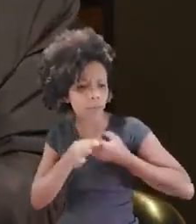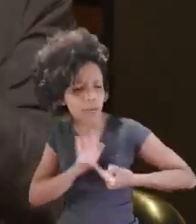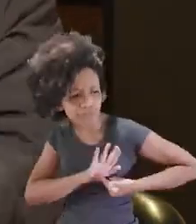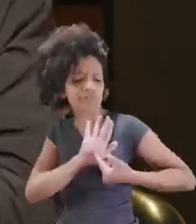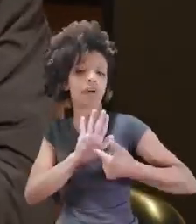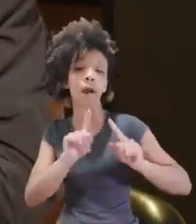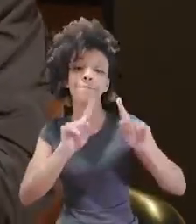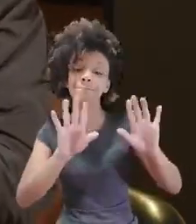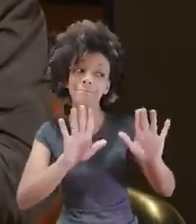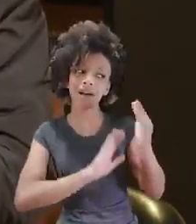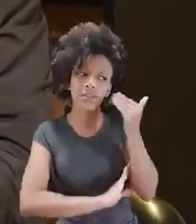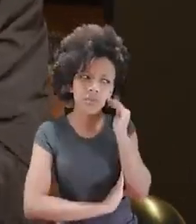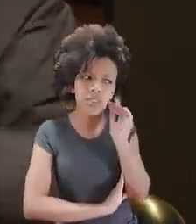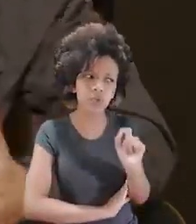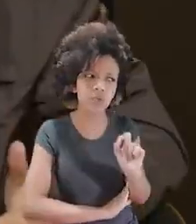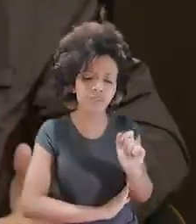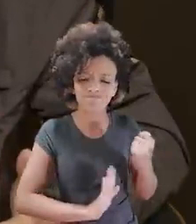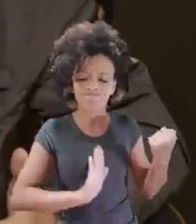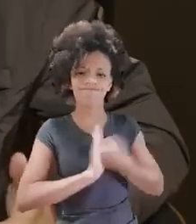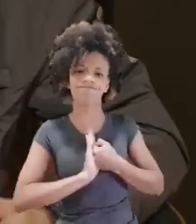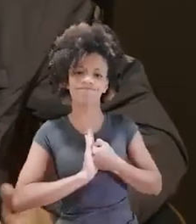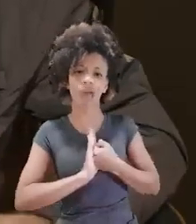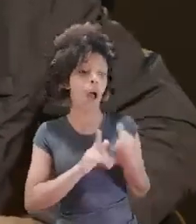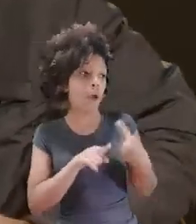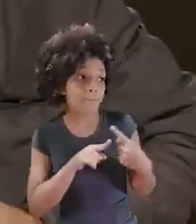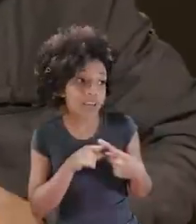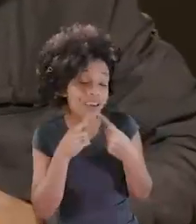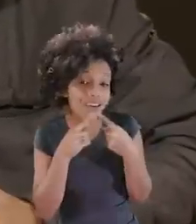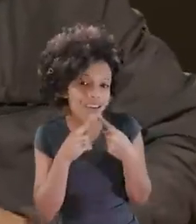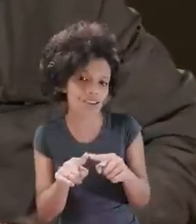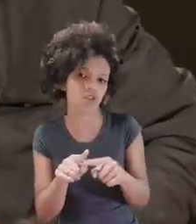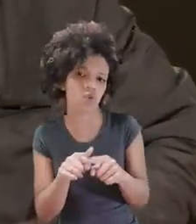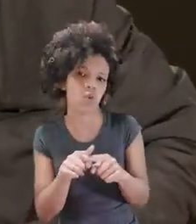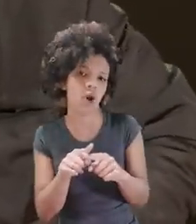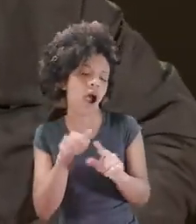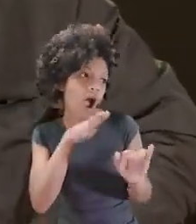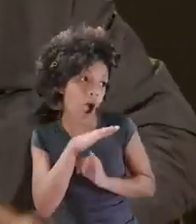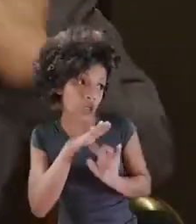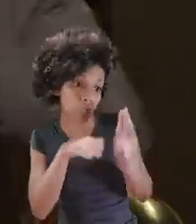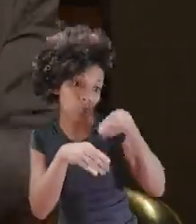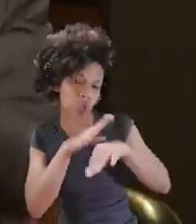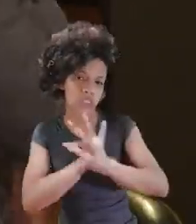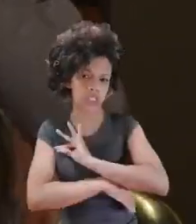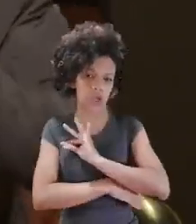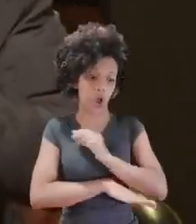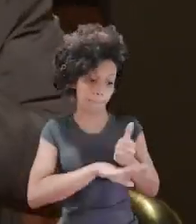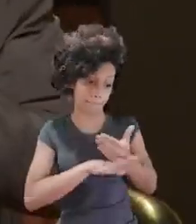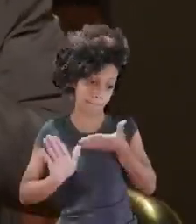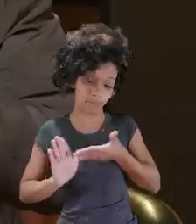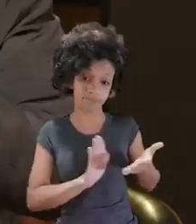mas tem um tendo a porrada que ele amanhã porque criticar a instituição policial na